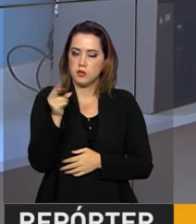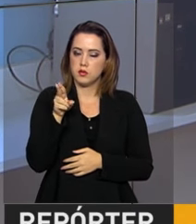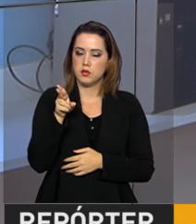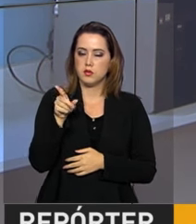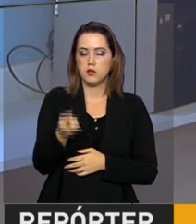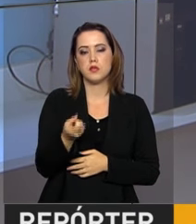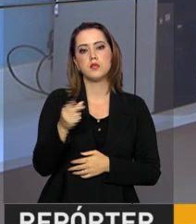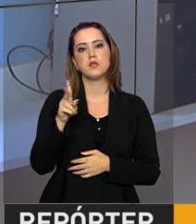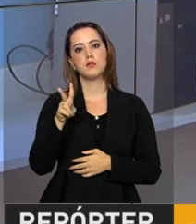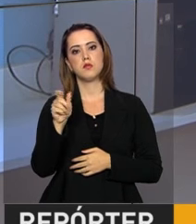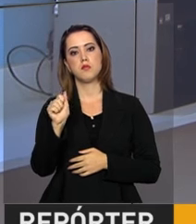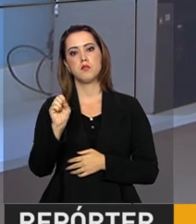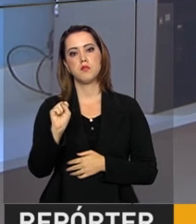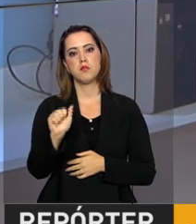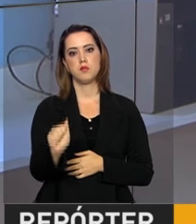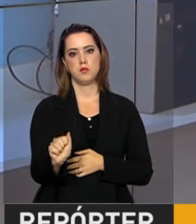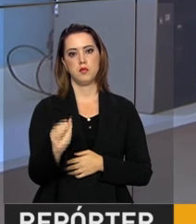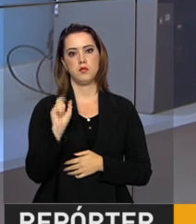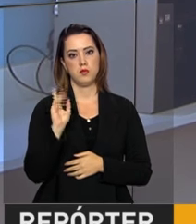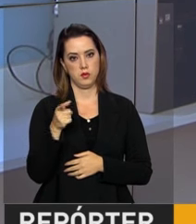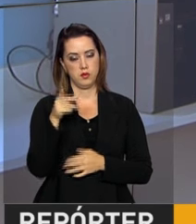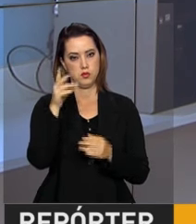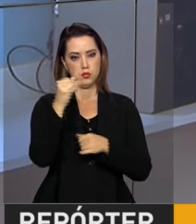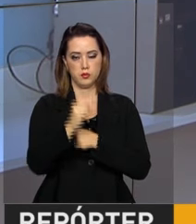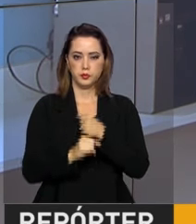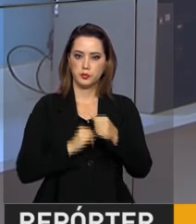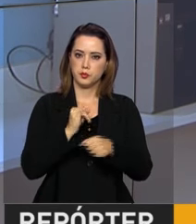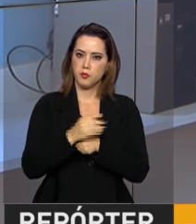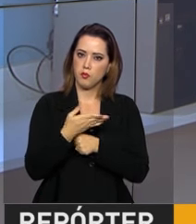mil vagas. Todos os detalhes estão em